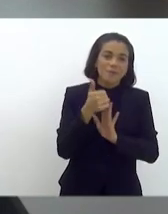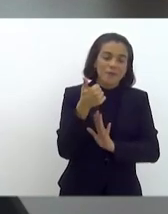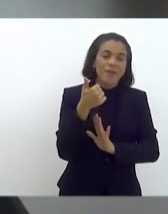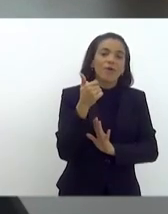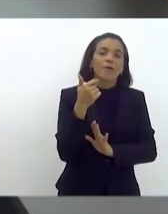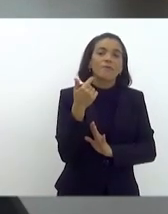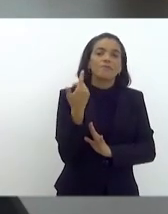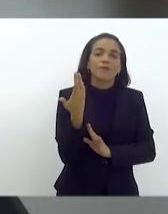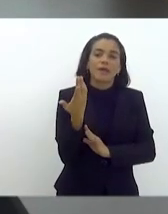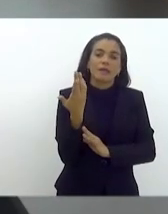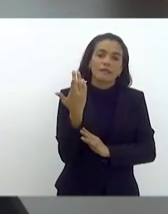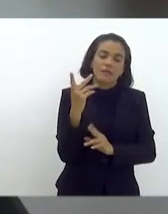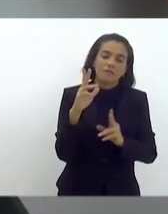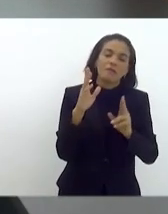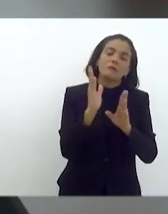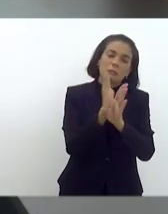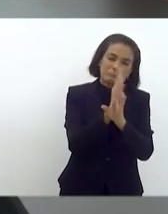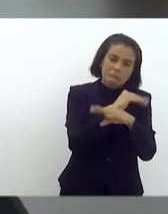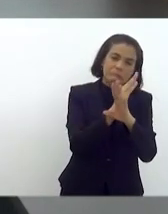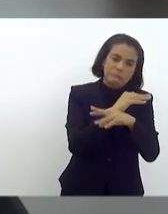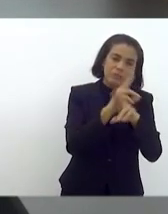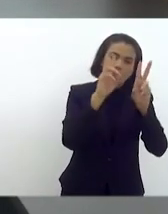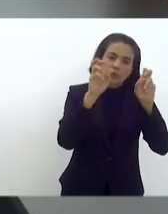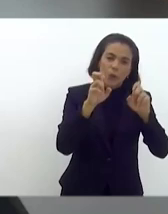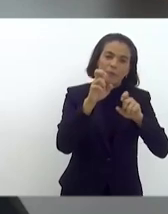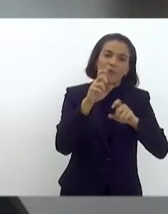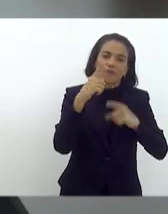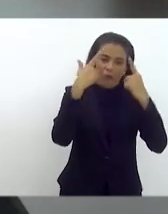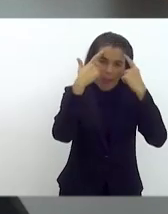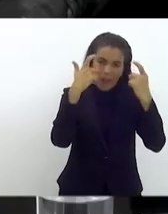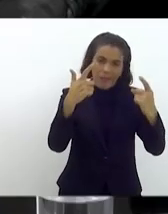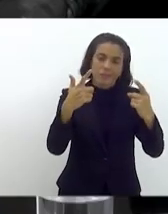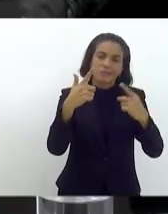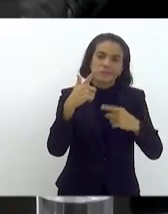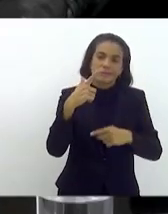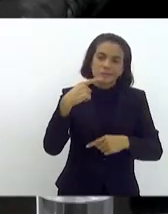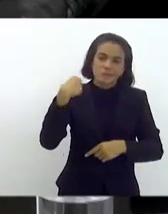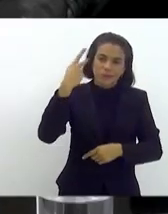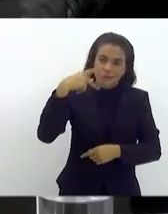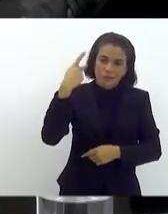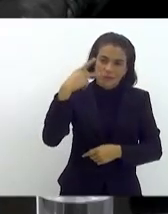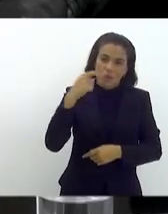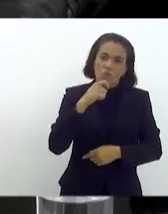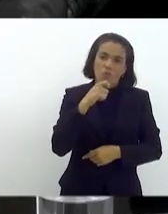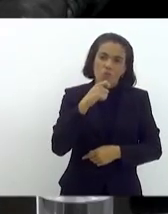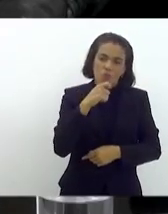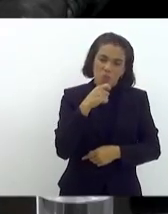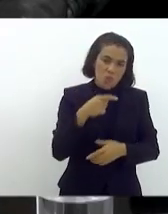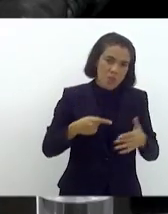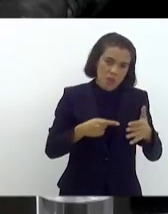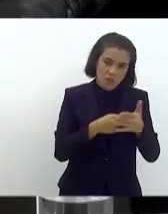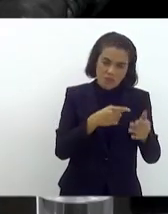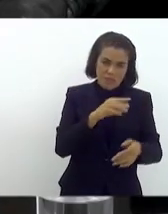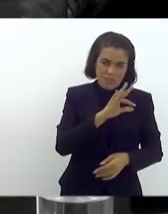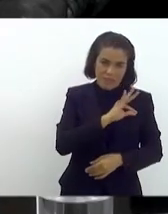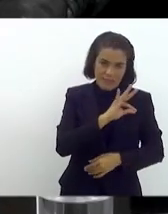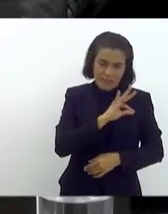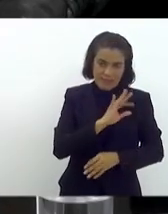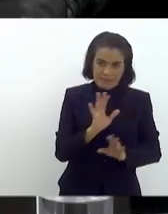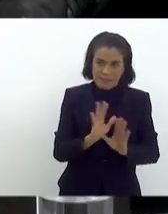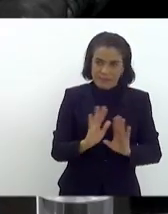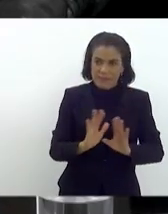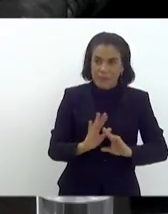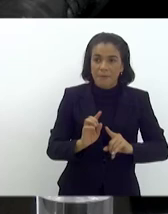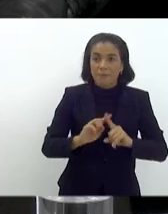Houve essa lacuna da questão da violência também no âmbito político ainda não tive nenhum caso desse na delegacia o segundo